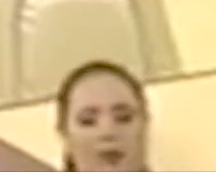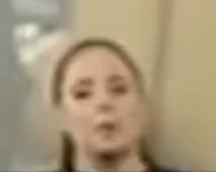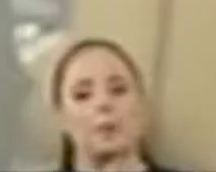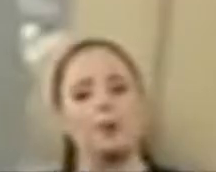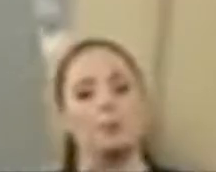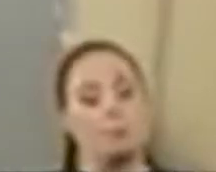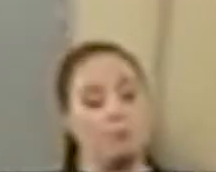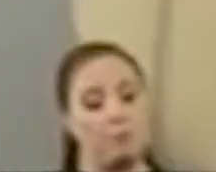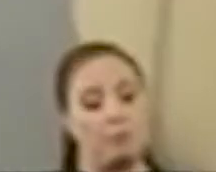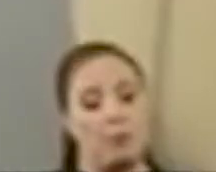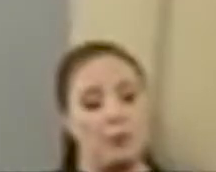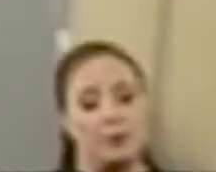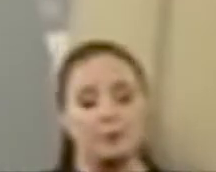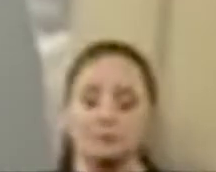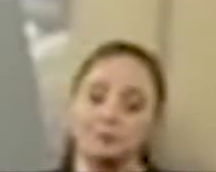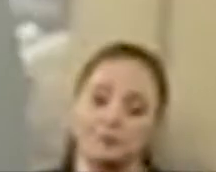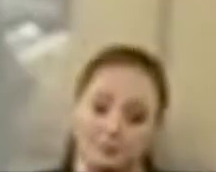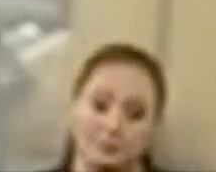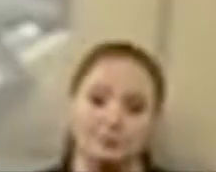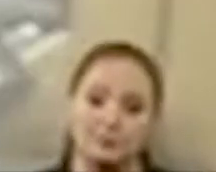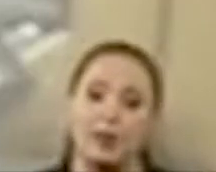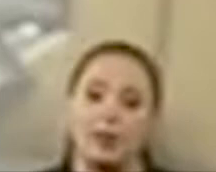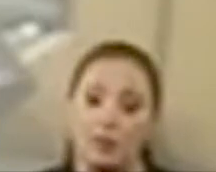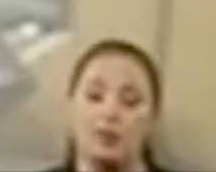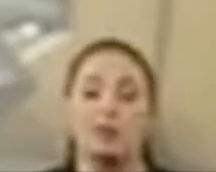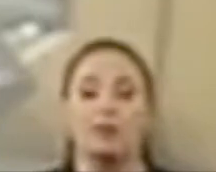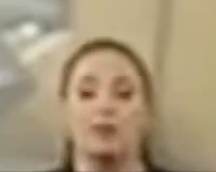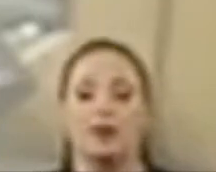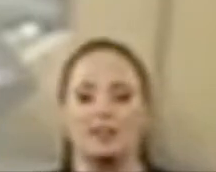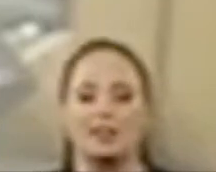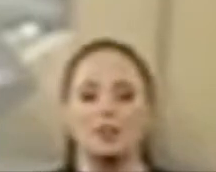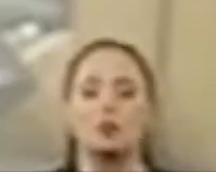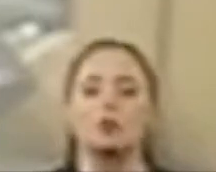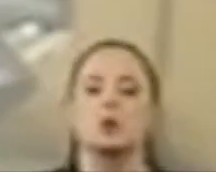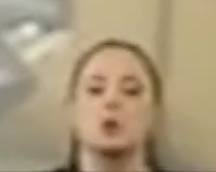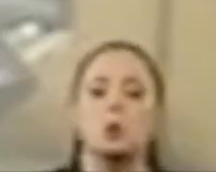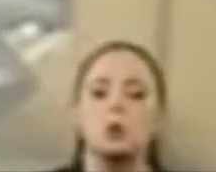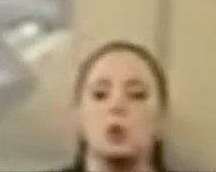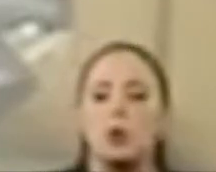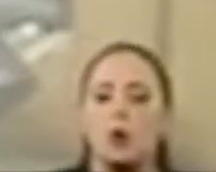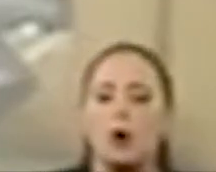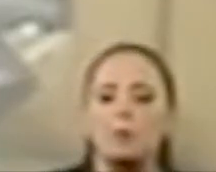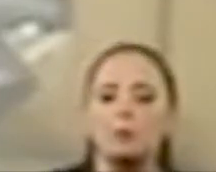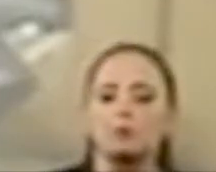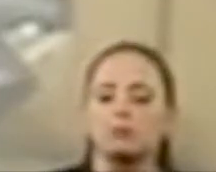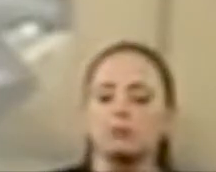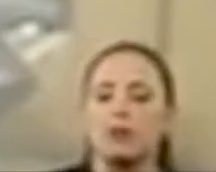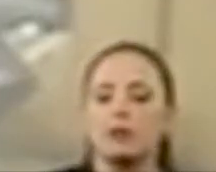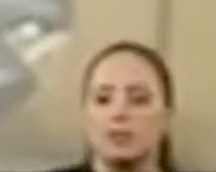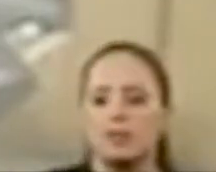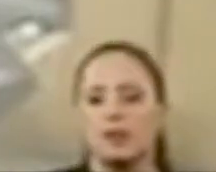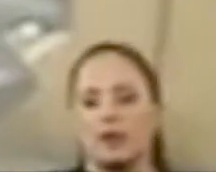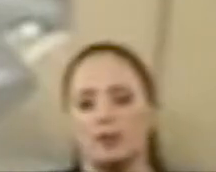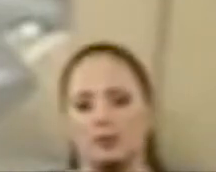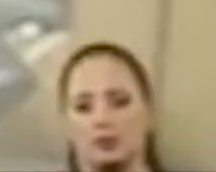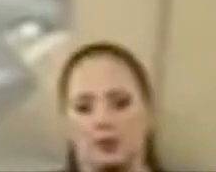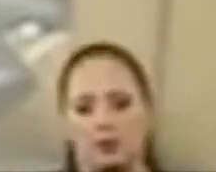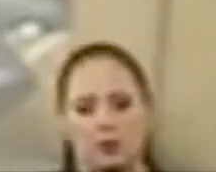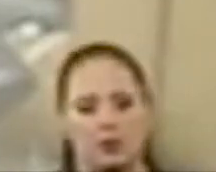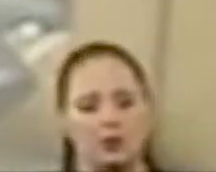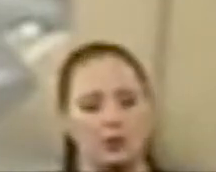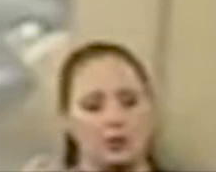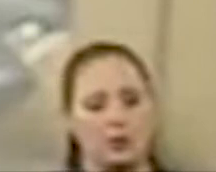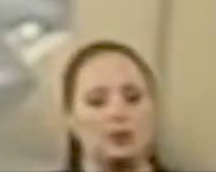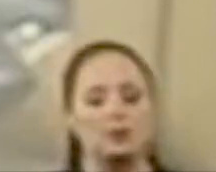STF. Esta é uma ação que a Ordem dos Advogados do Brasil traz à Suprema Corte com a certeza de que a reforma do